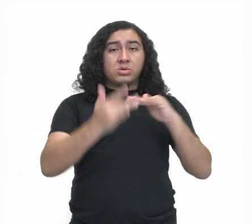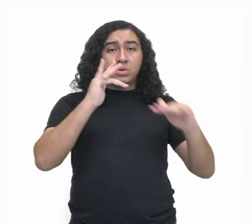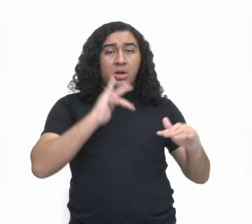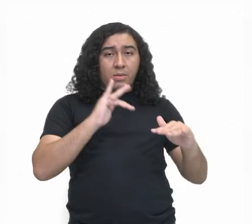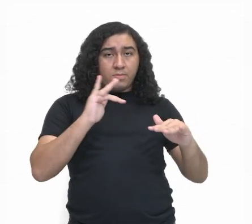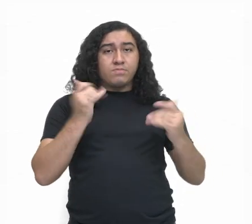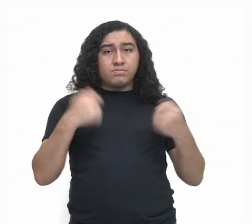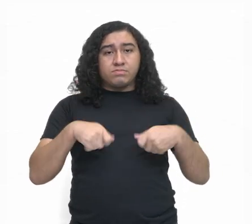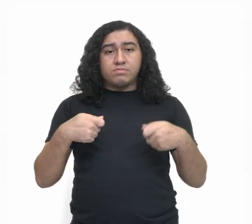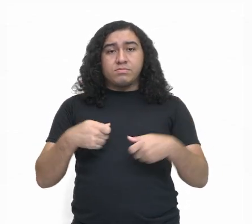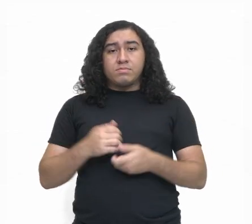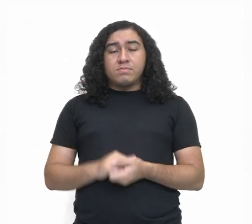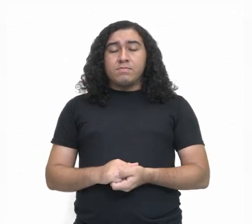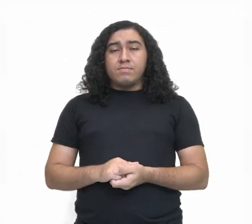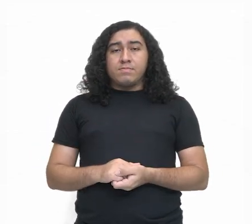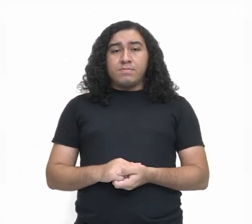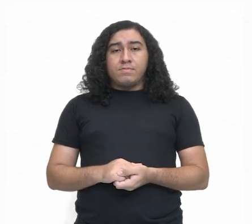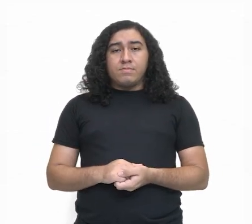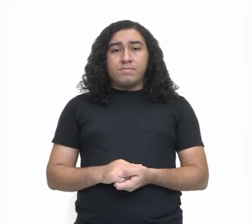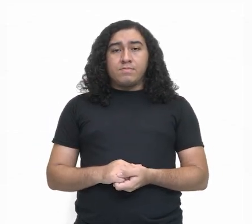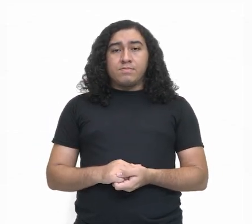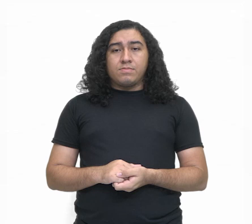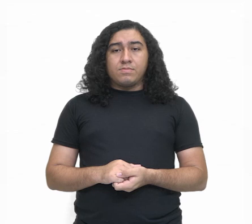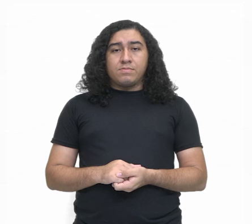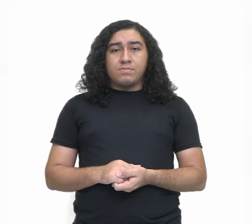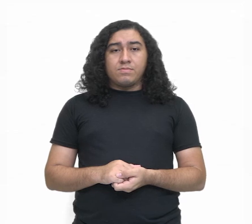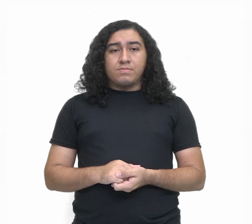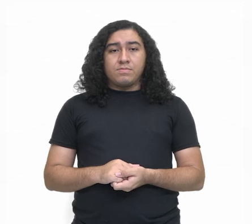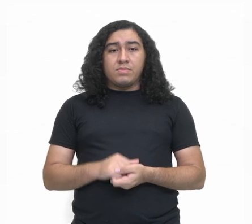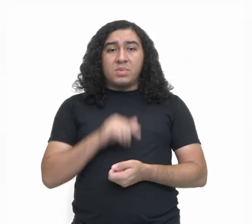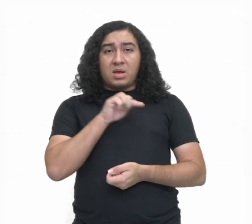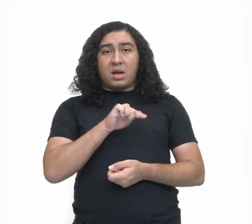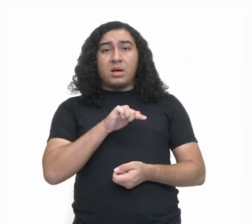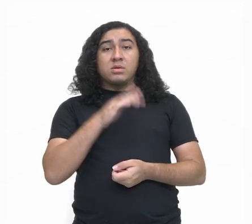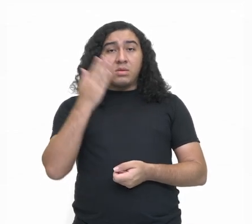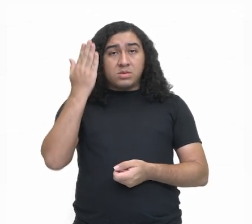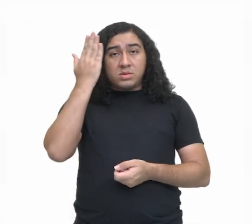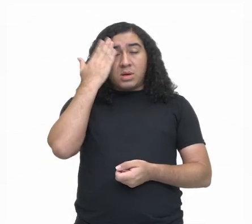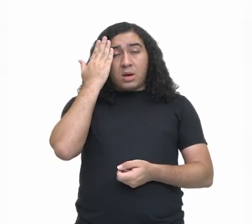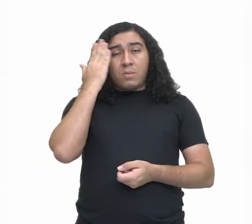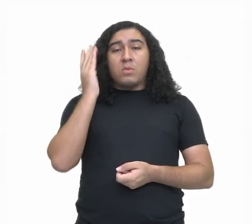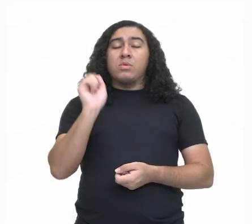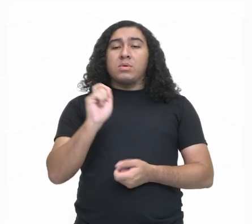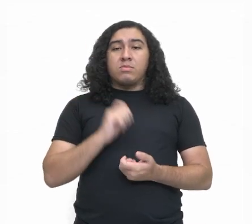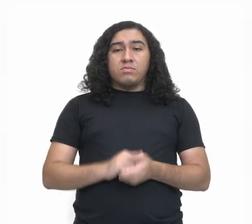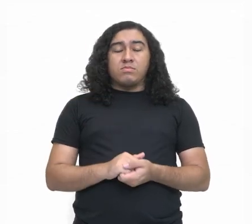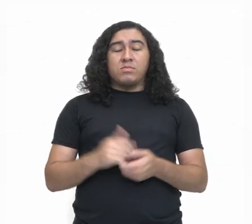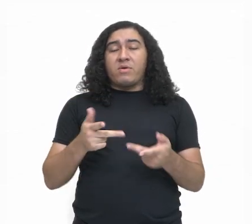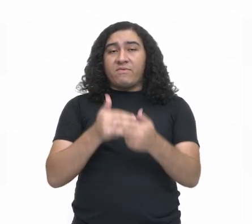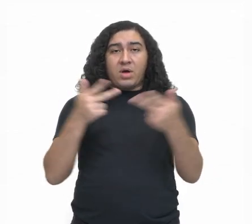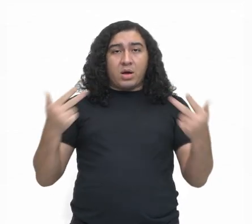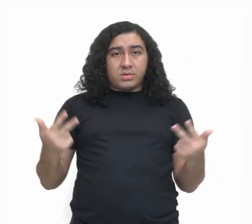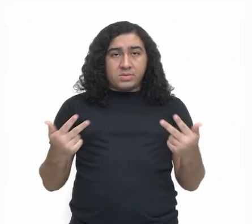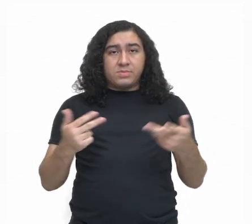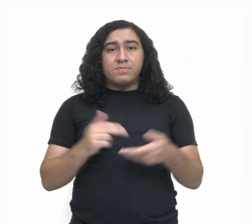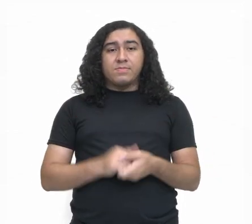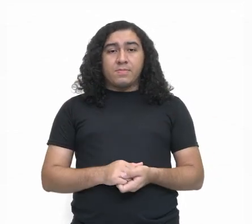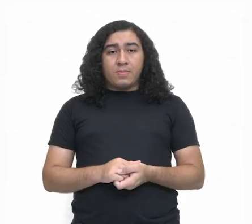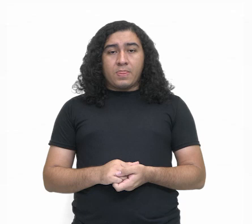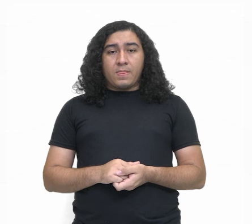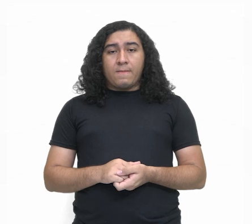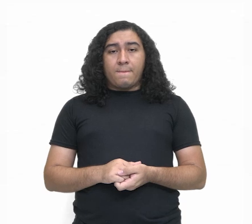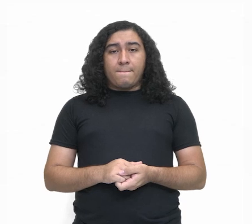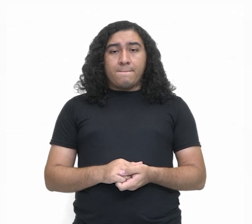sociais. Né? Essas redes sociais, né, vocês sabem que são várias redes. Né? Onde